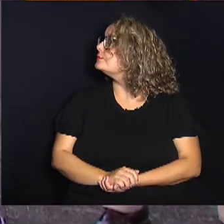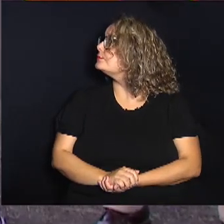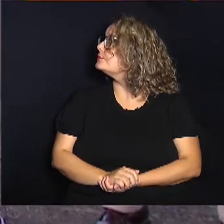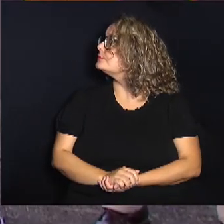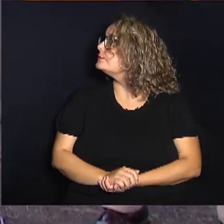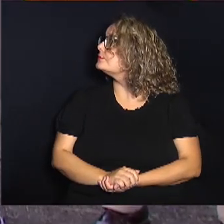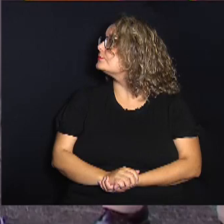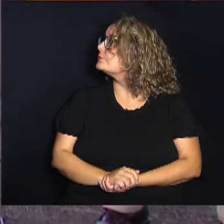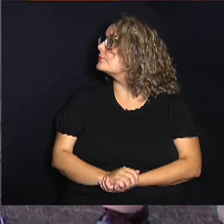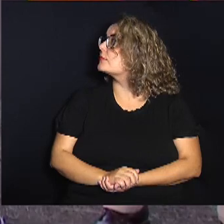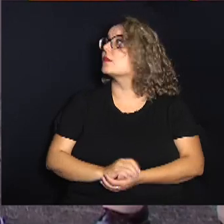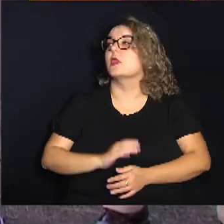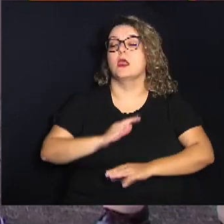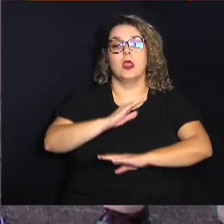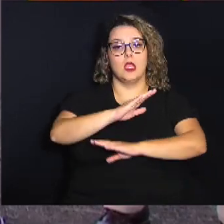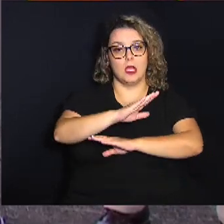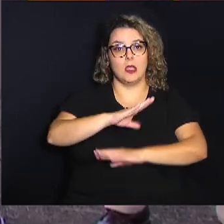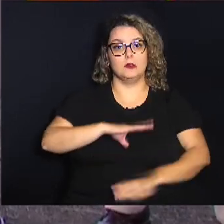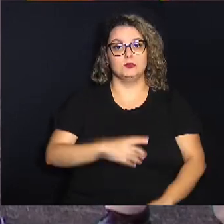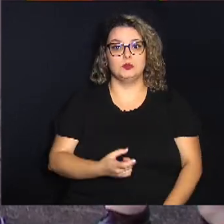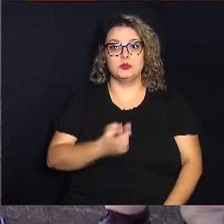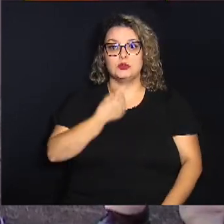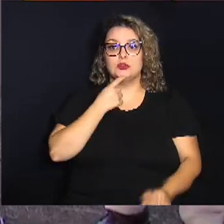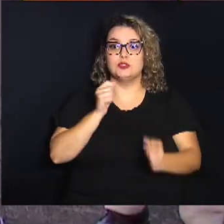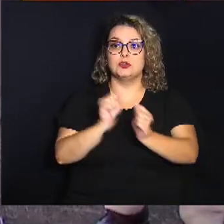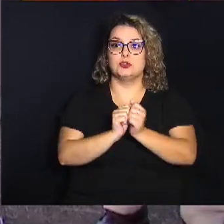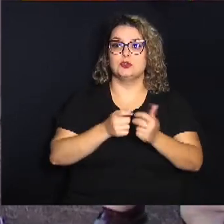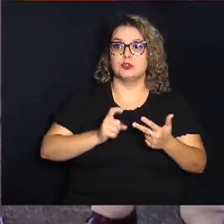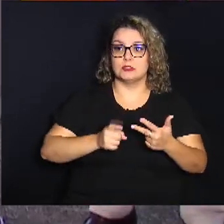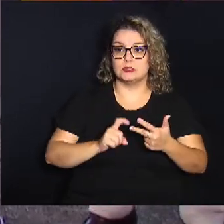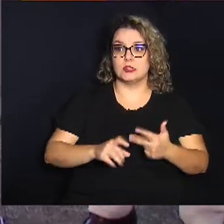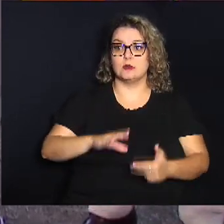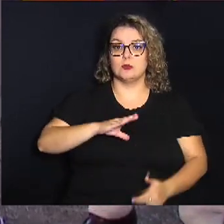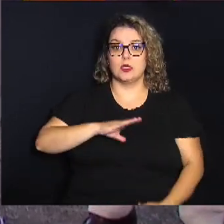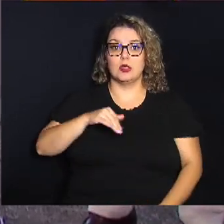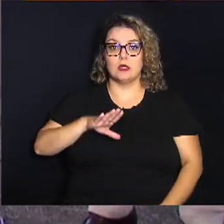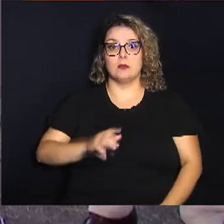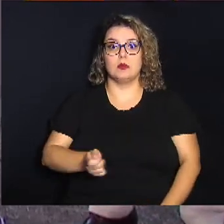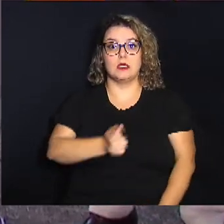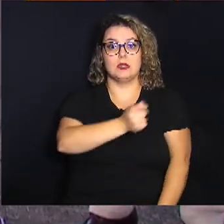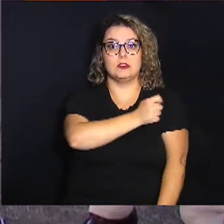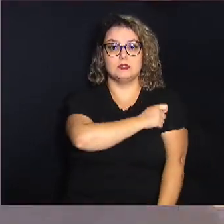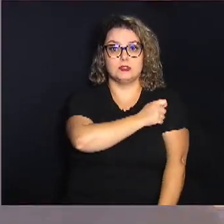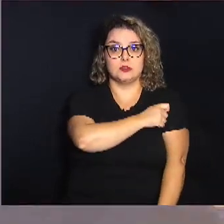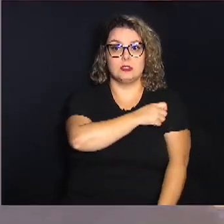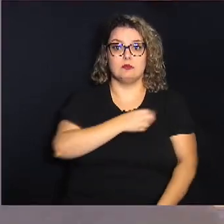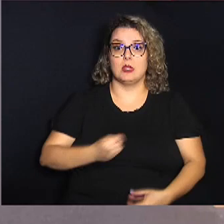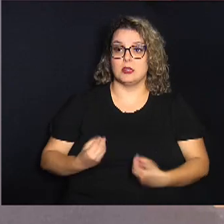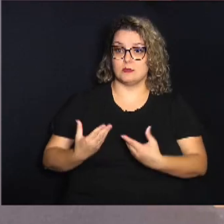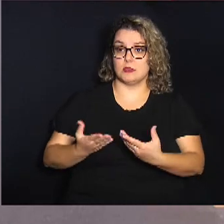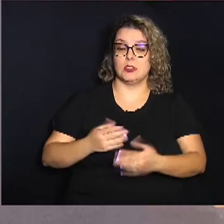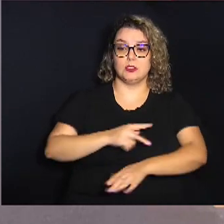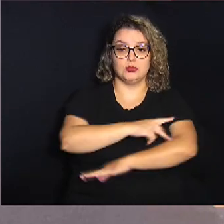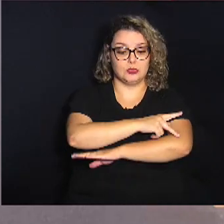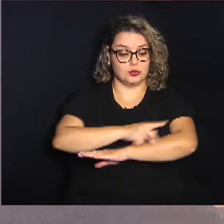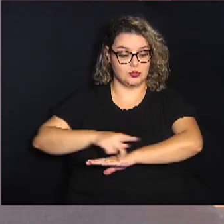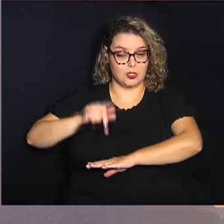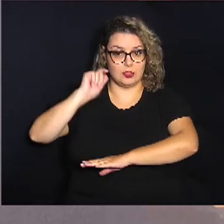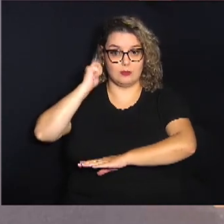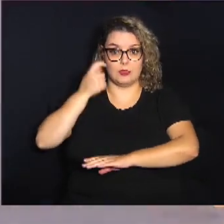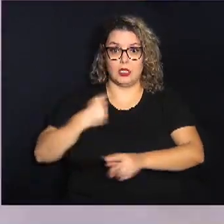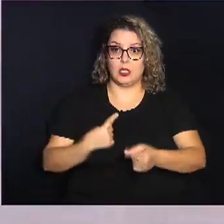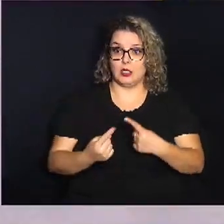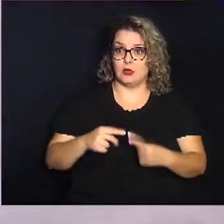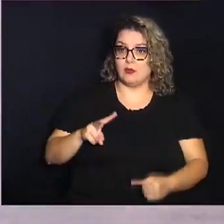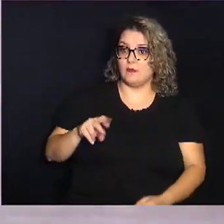A Câmara esteve presente com o Executivo Municipal e demais autoridades para a entrega da pavimentação da estrada